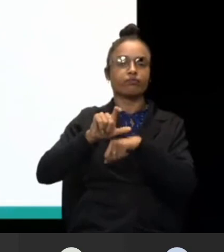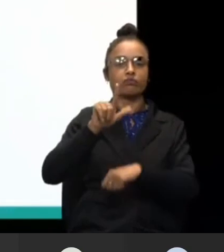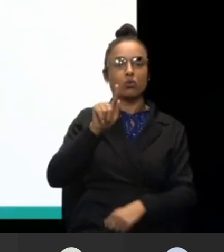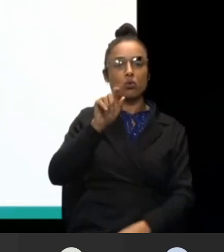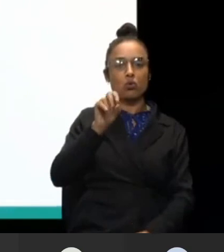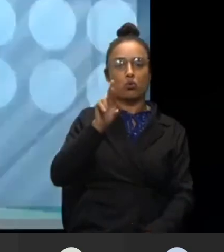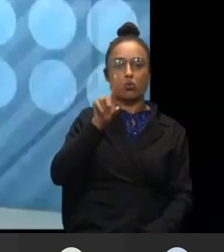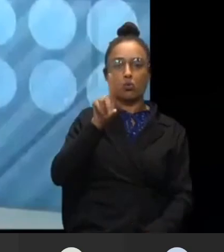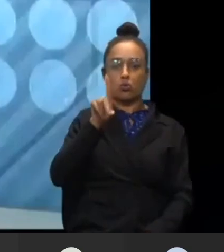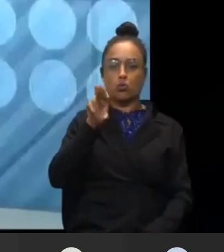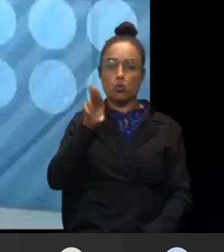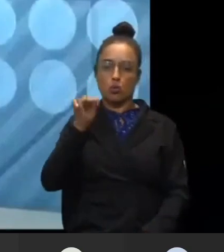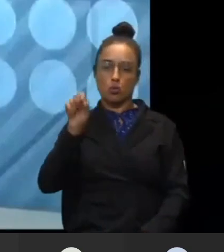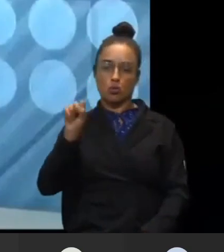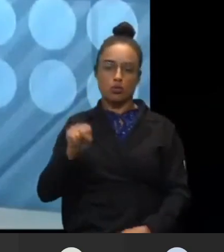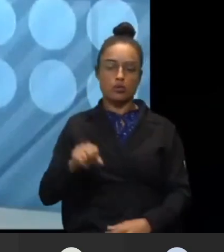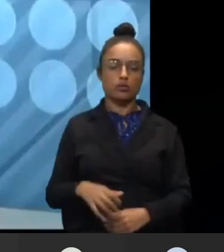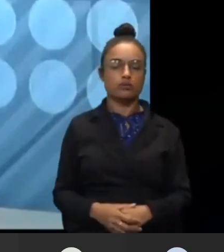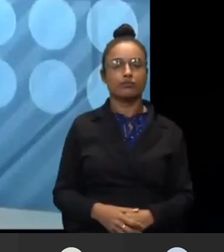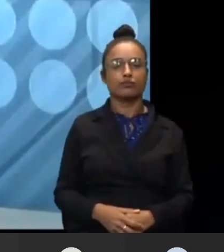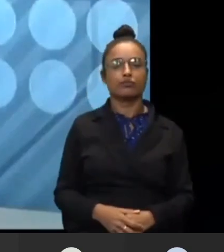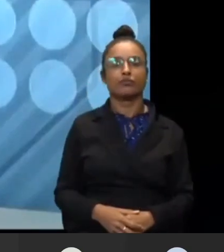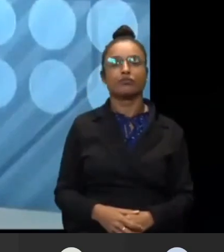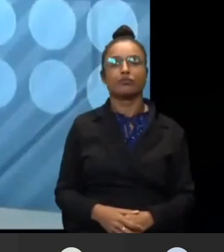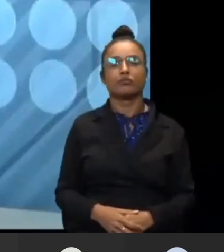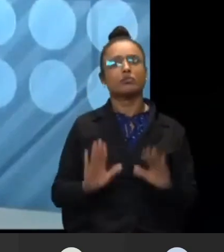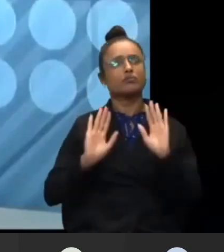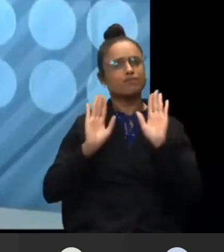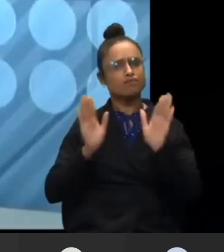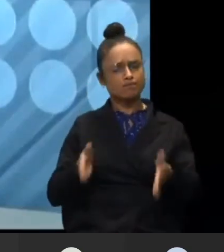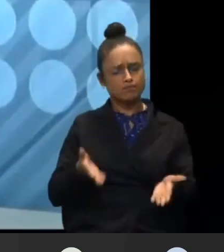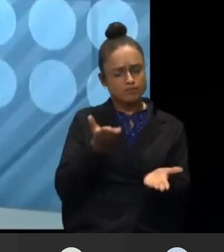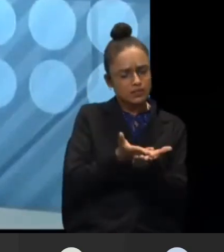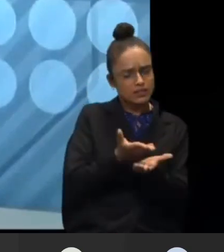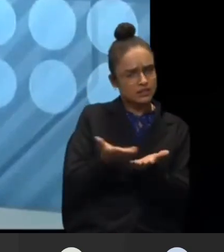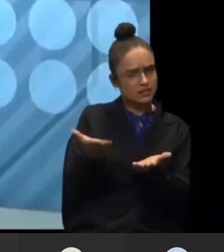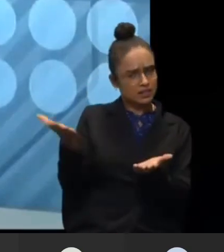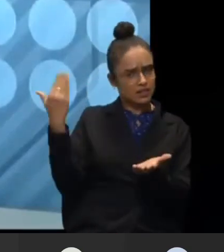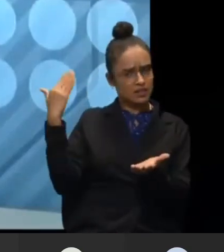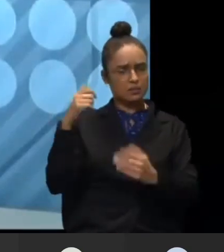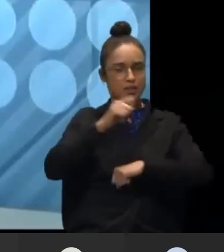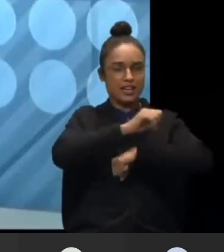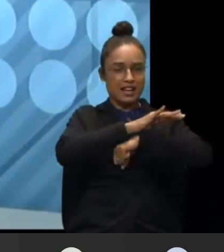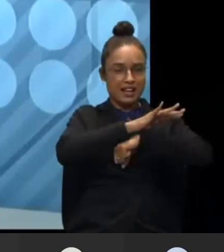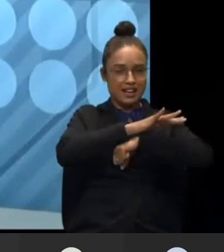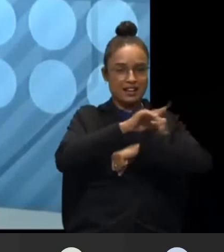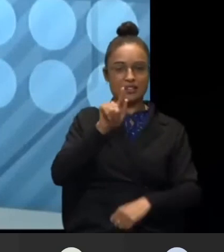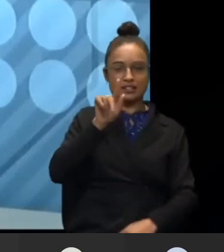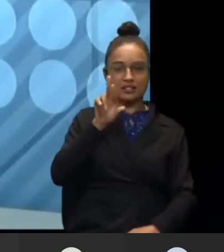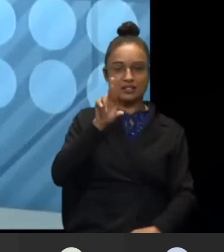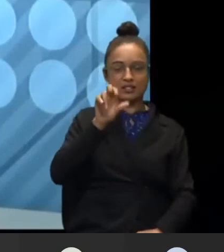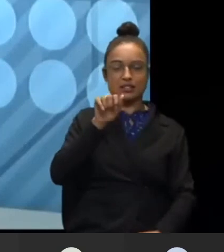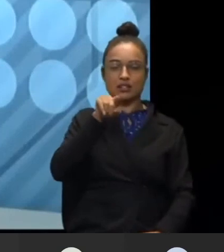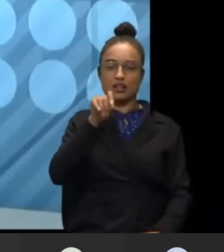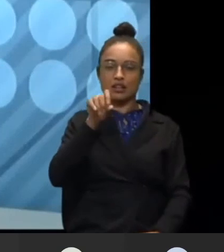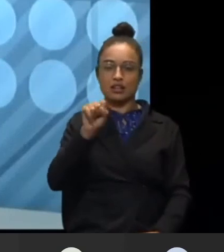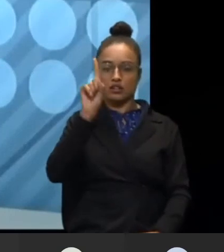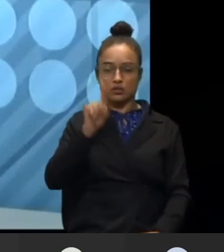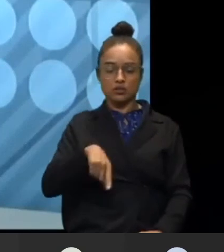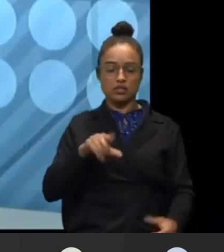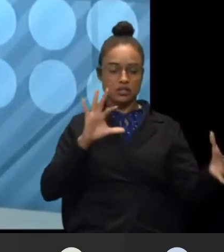Resgatando algumas informações que nós estudamos no início da aula. Os ácidos graxos eles estão esterificados, estão ligados